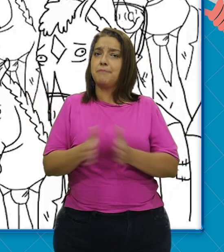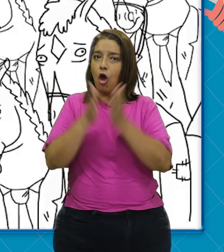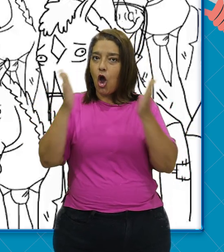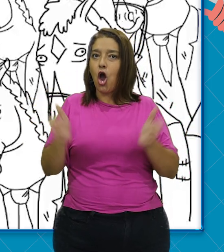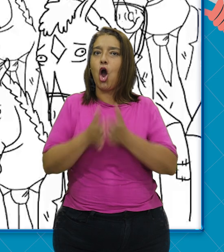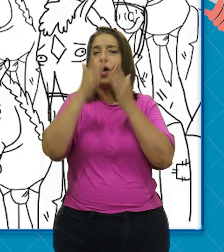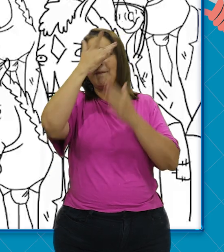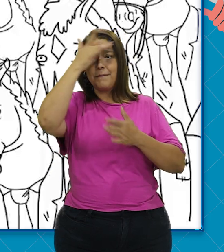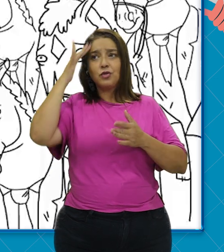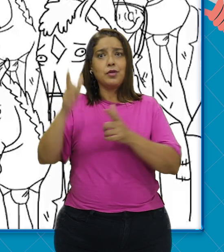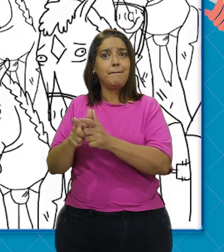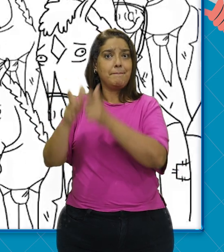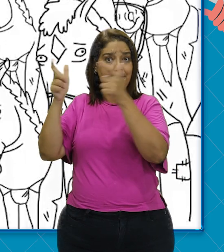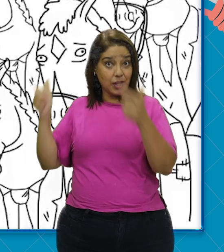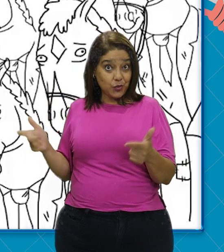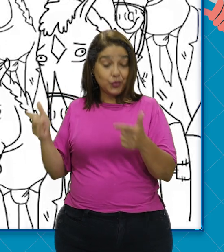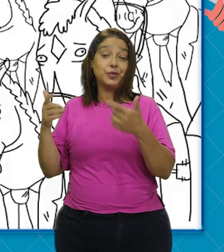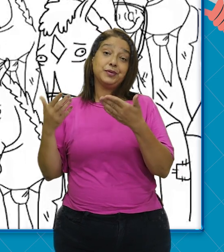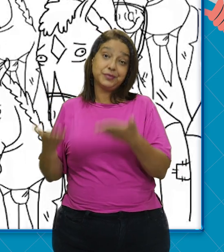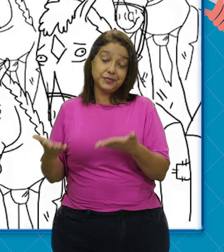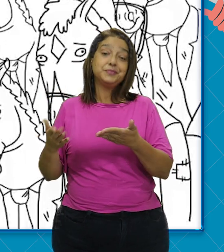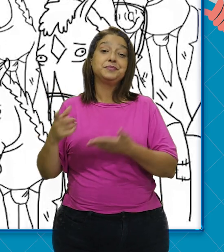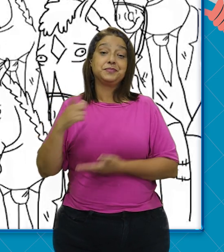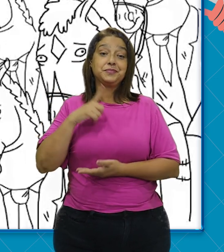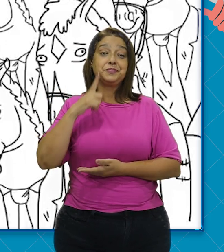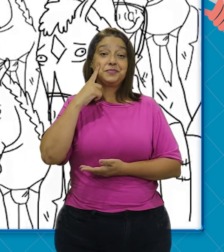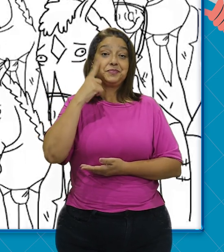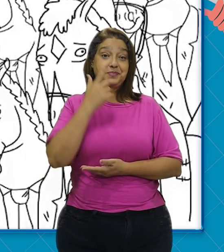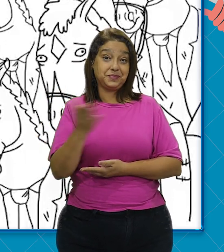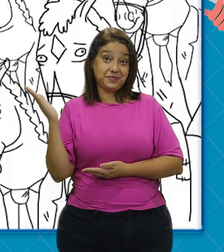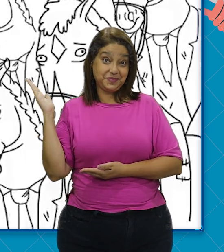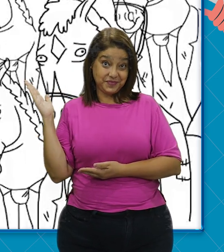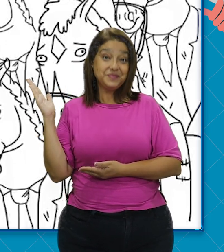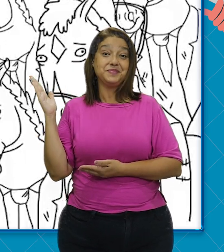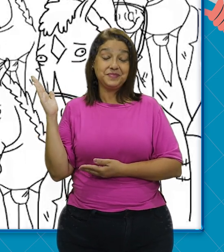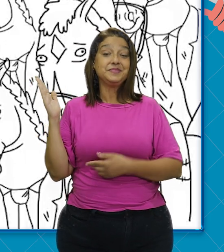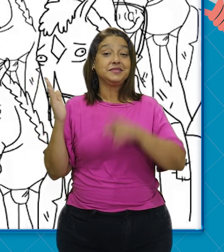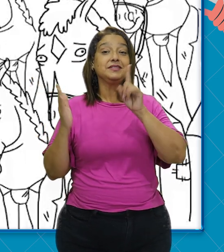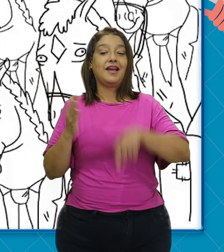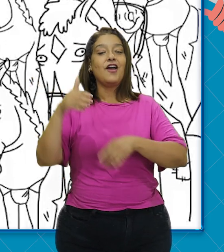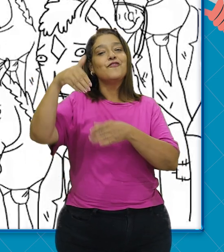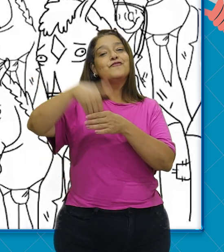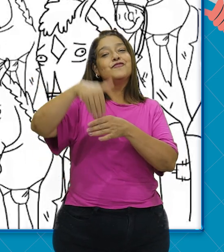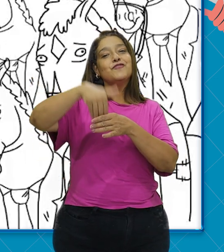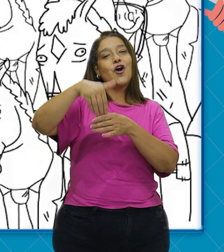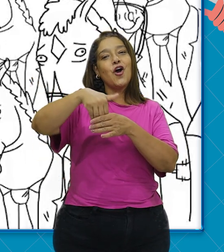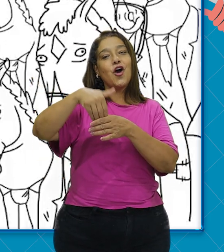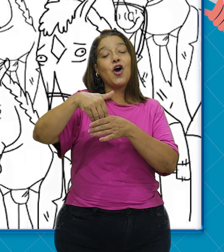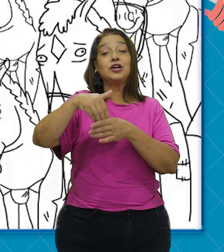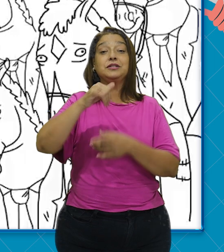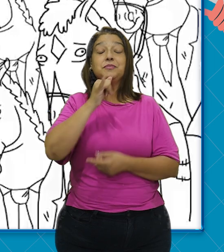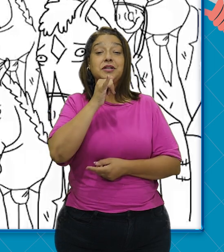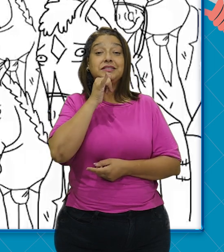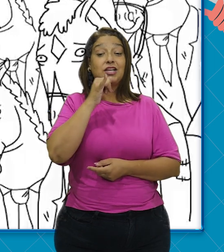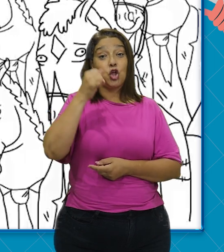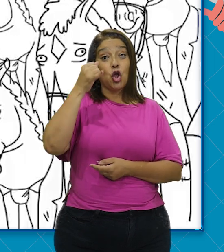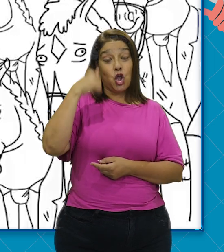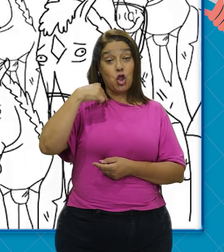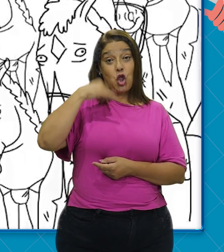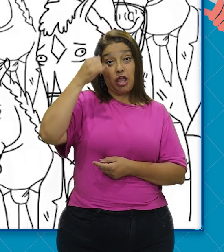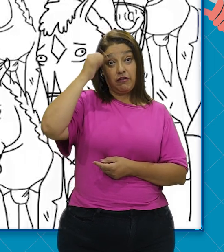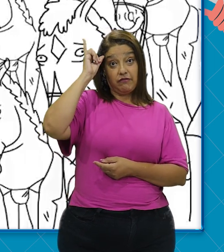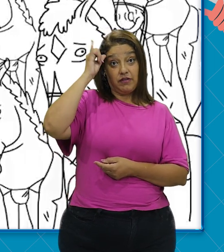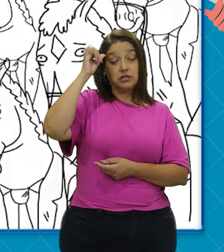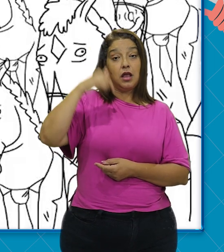Essas práticas são chamadas de voto de cabresto ou clientelismo e funcionavam mais ou menos assim. Os coronéis faziam promessas de